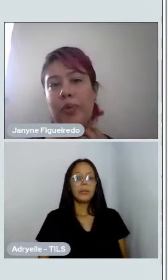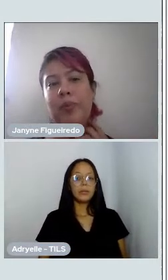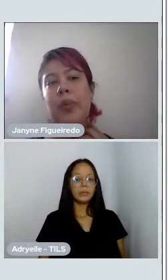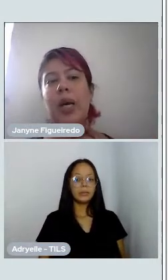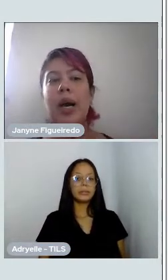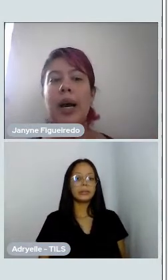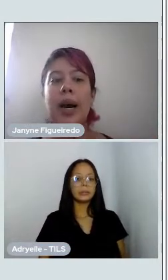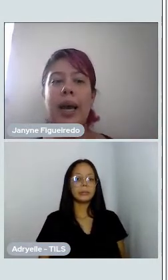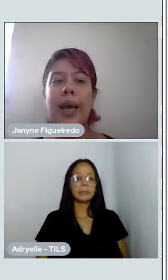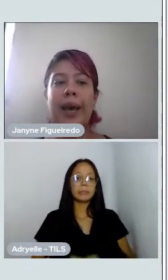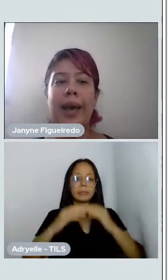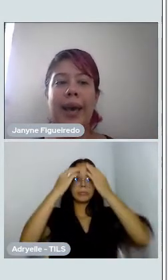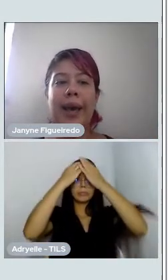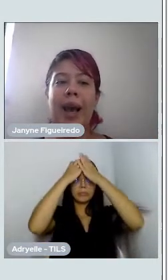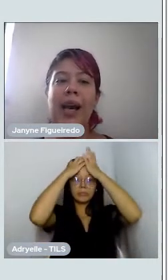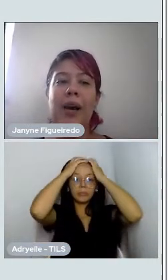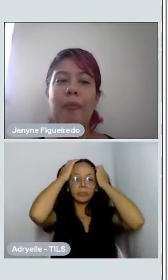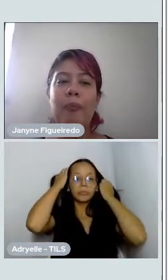Pronto.